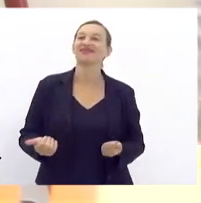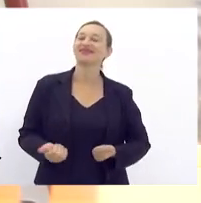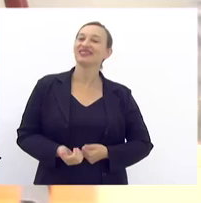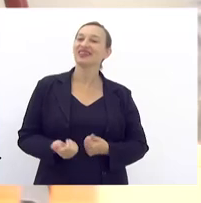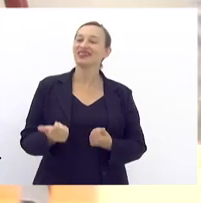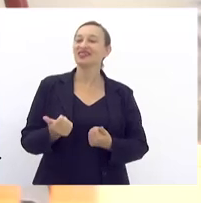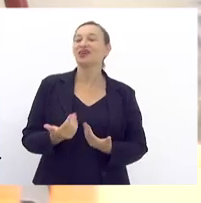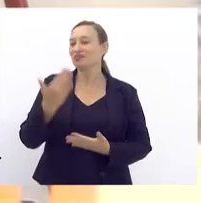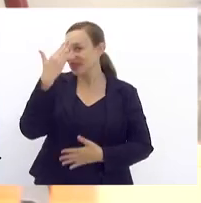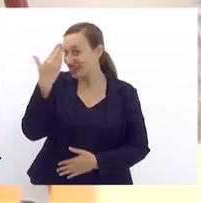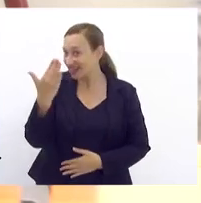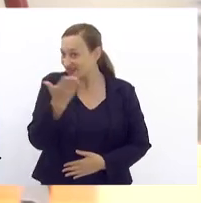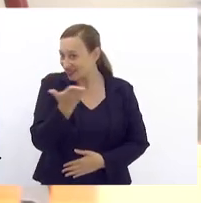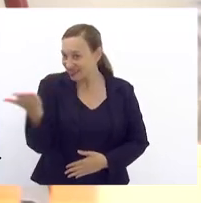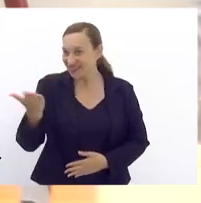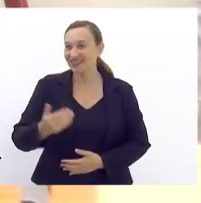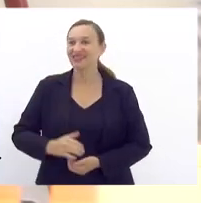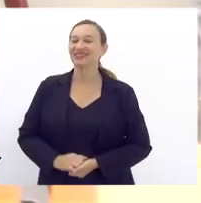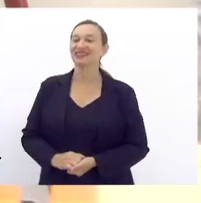obrigado